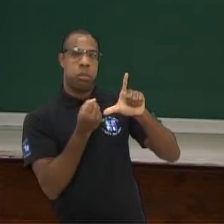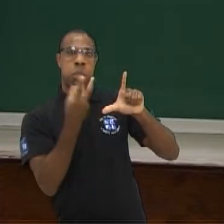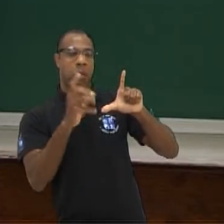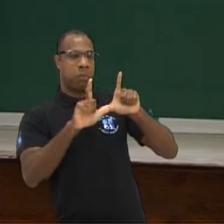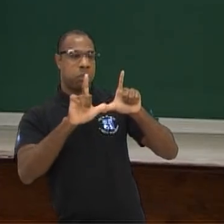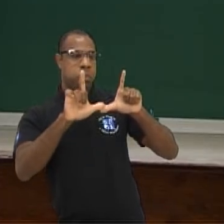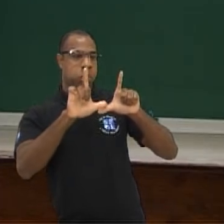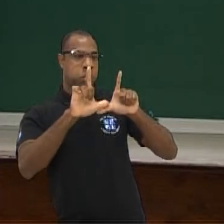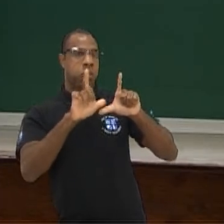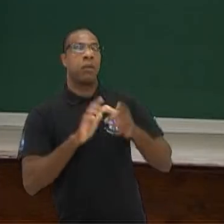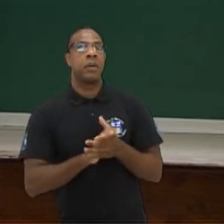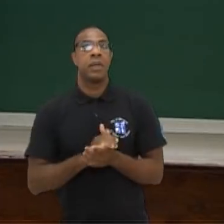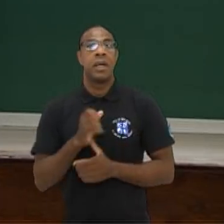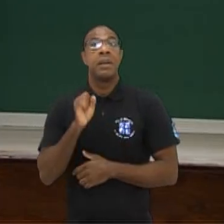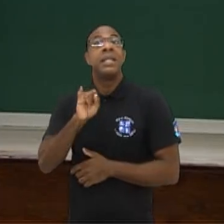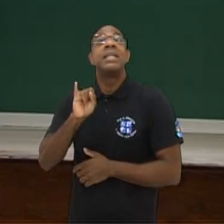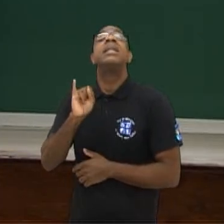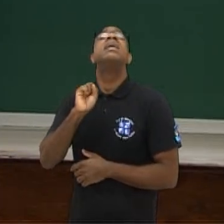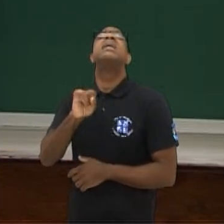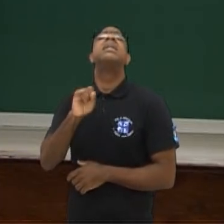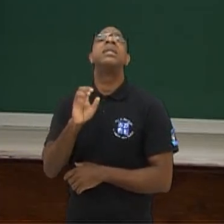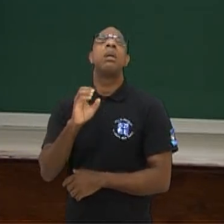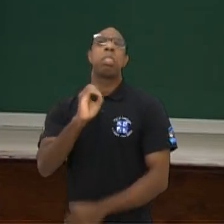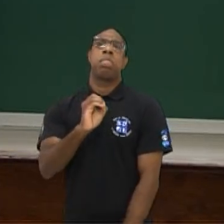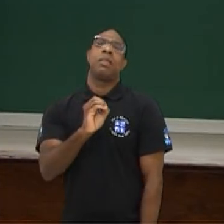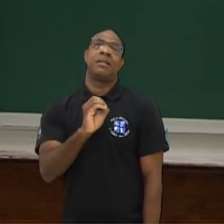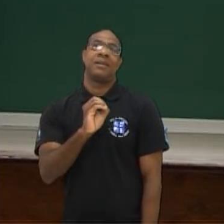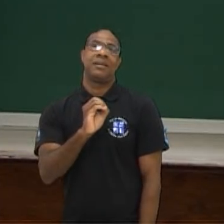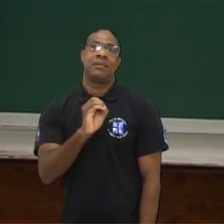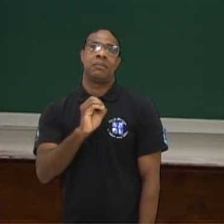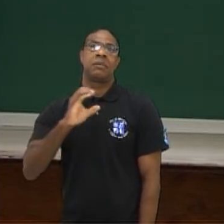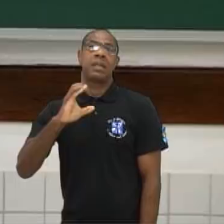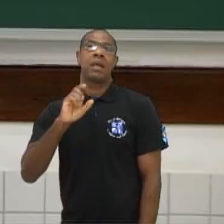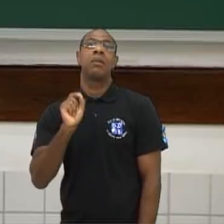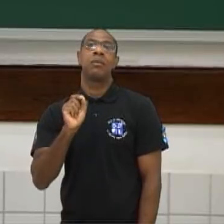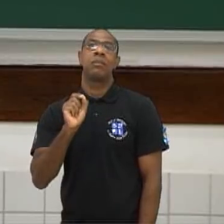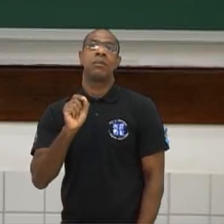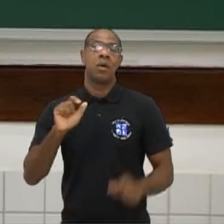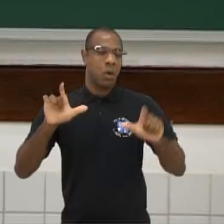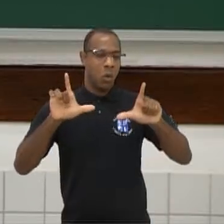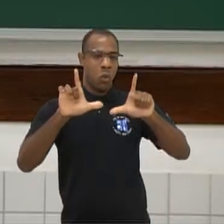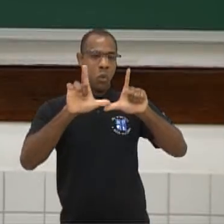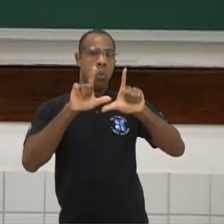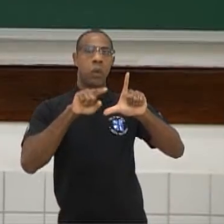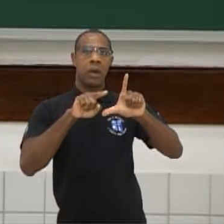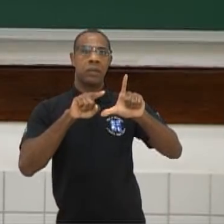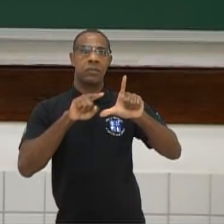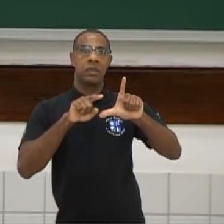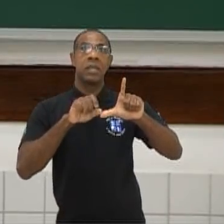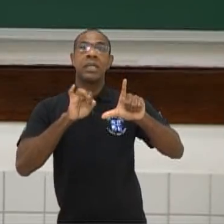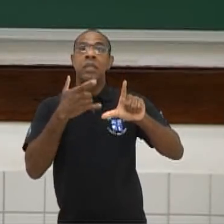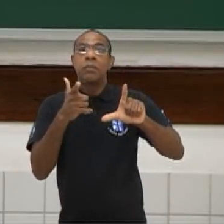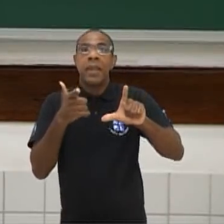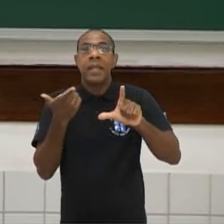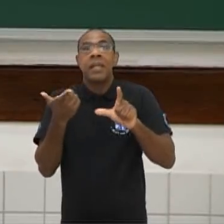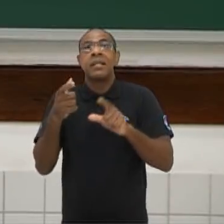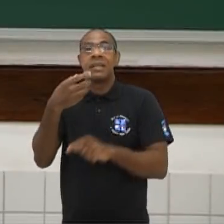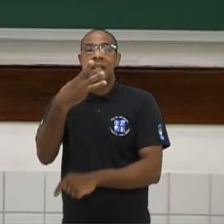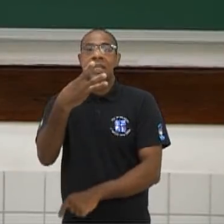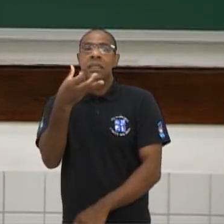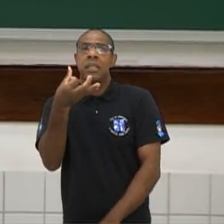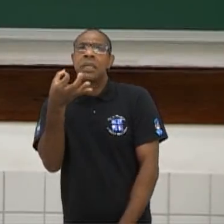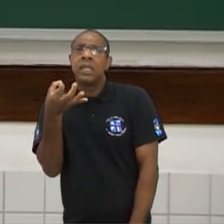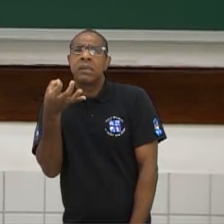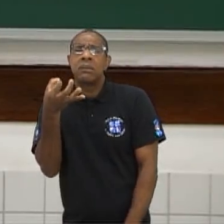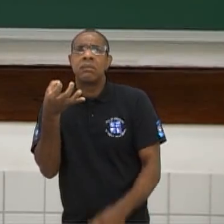ângulo for 0 grau. Perceba, na nossa equação apareceria então 360 divididos por 0. Mas aí